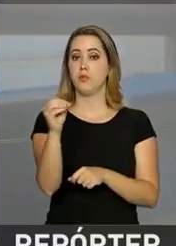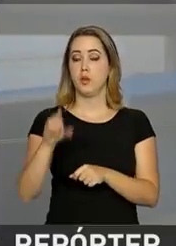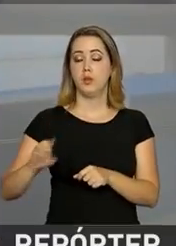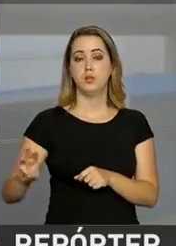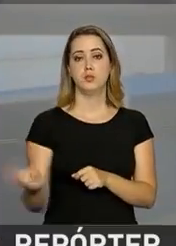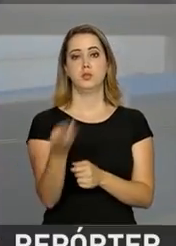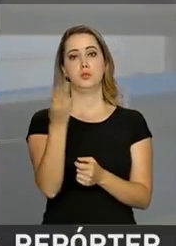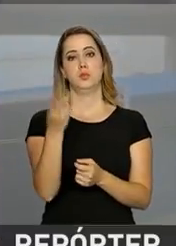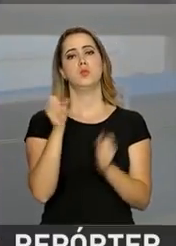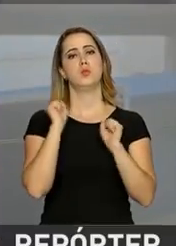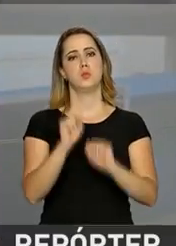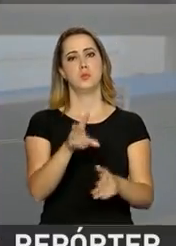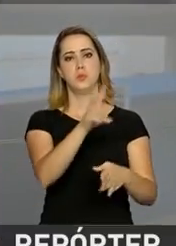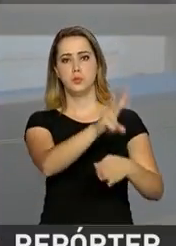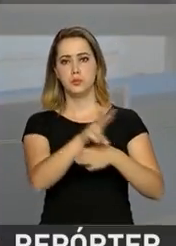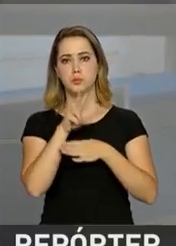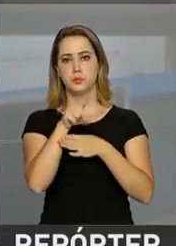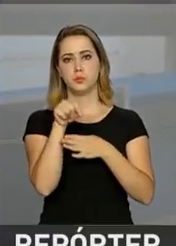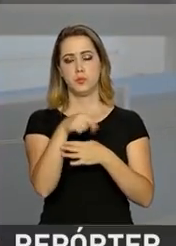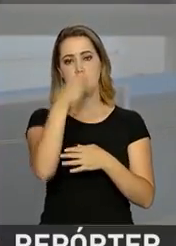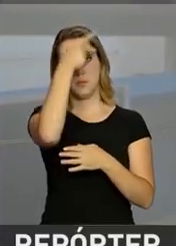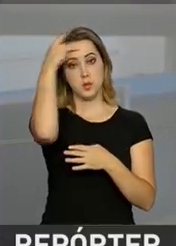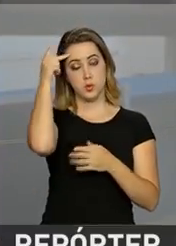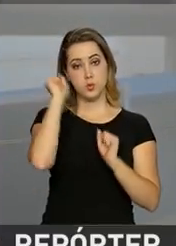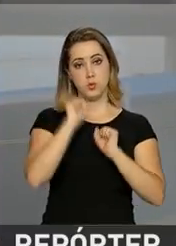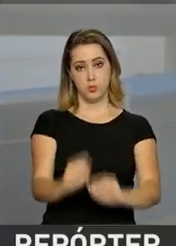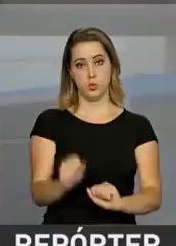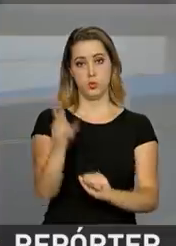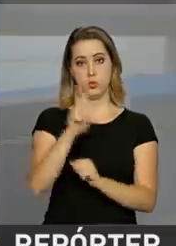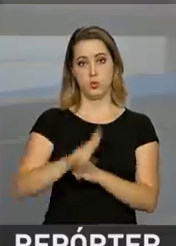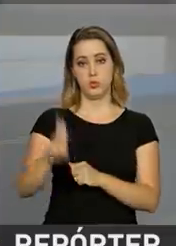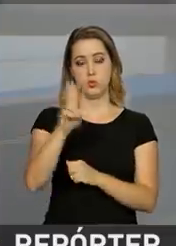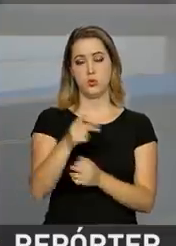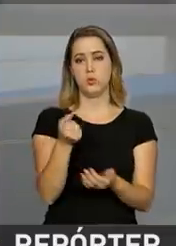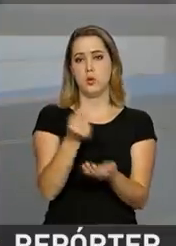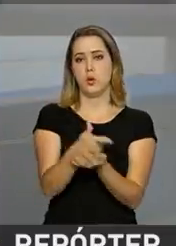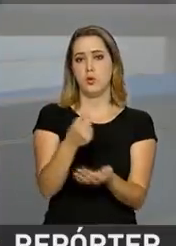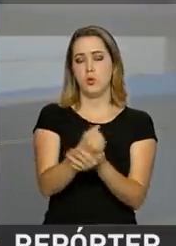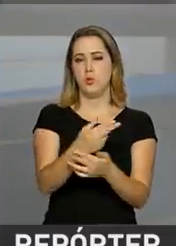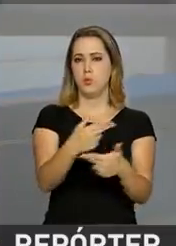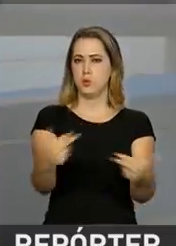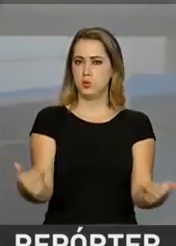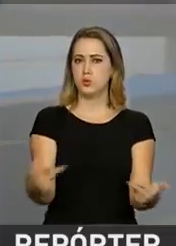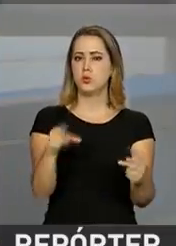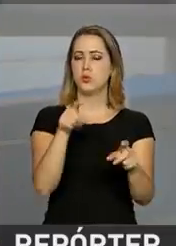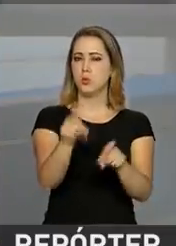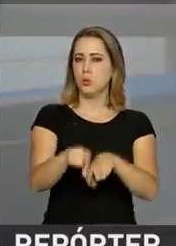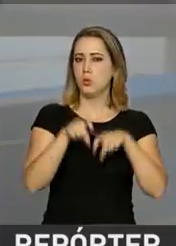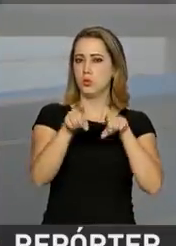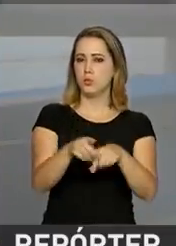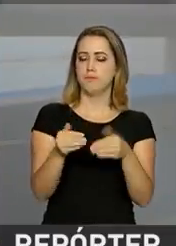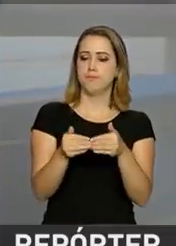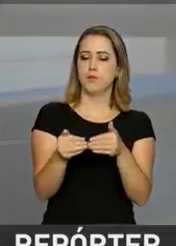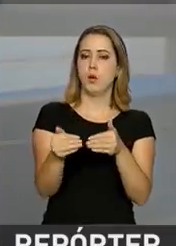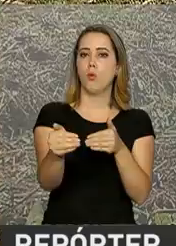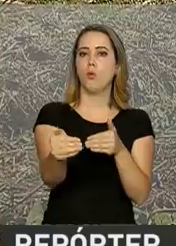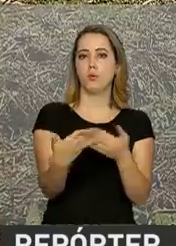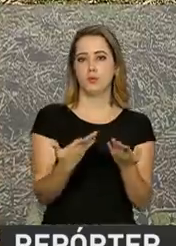reais para o crédito instalação. O assentado pode usar o dinheiro para a compra de maquinário, início ou aumento da